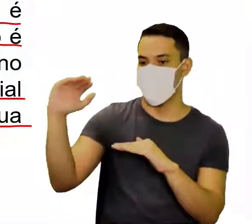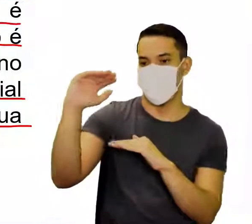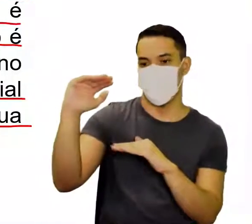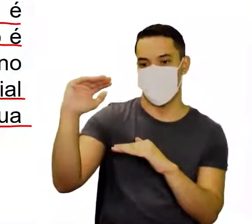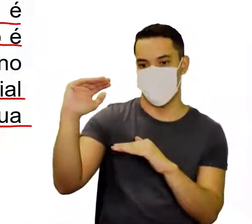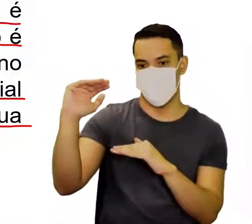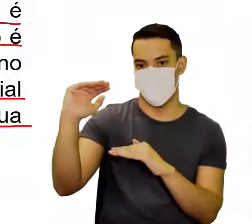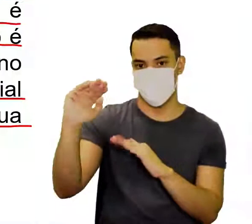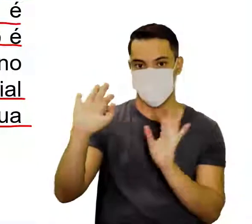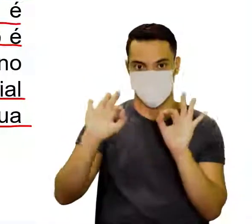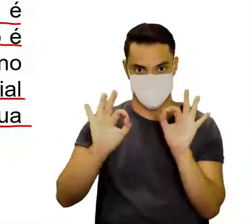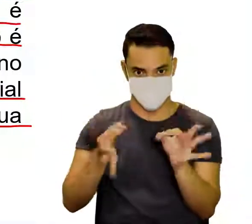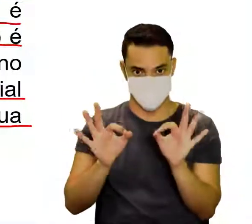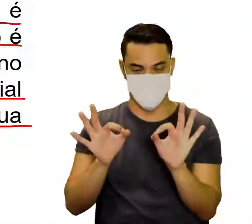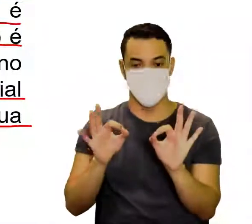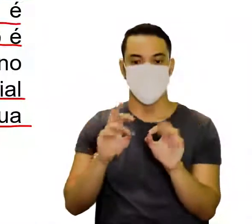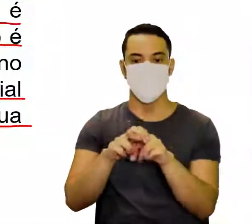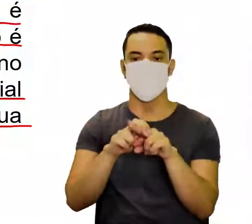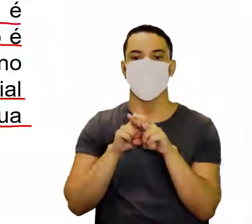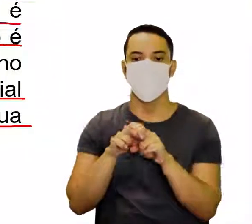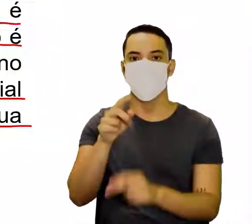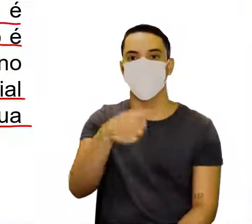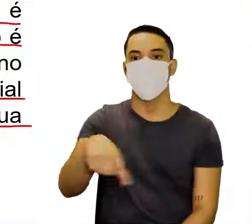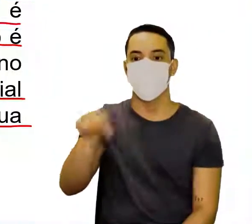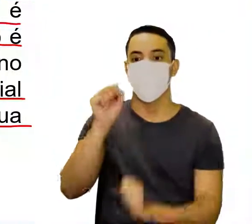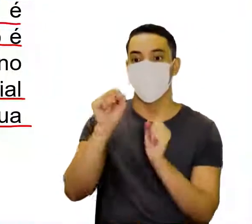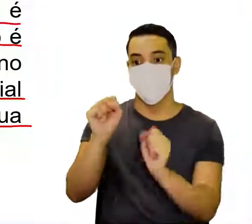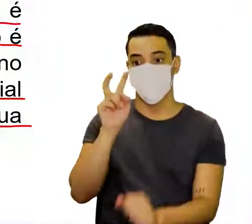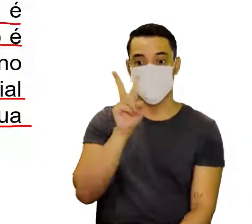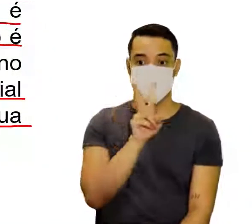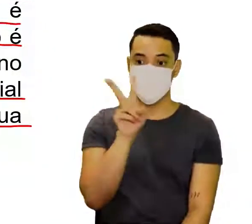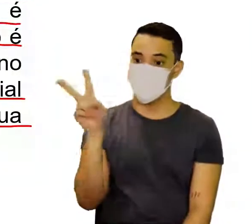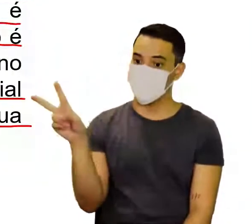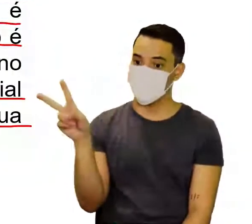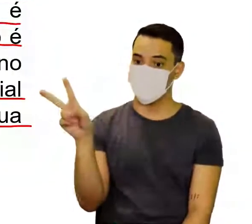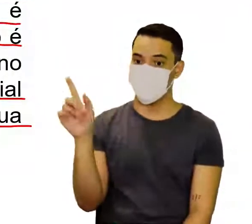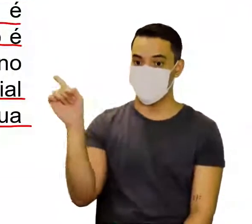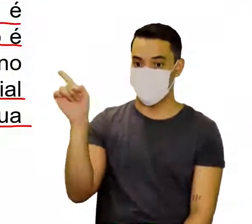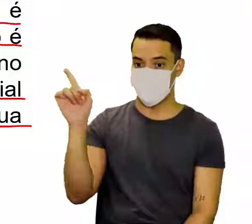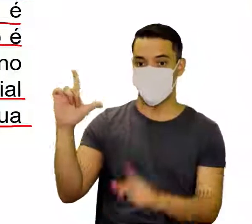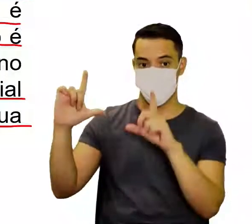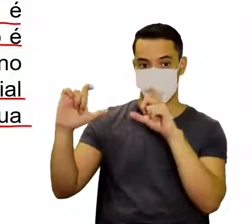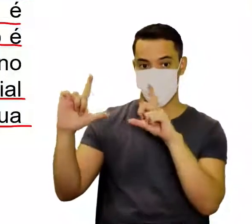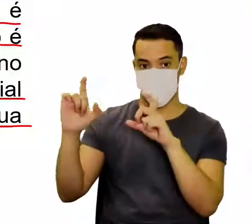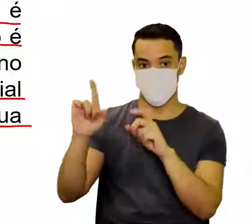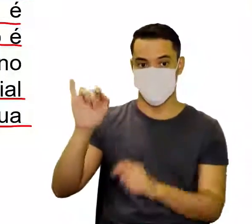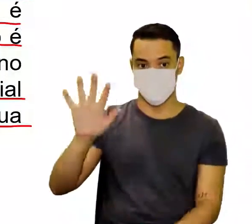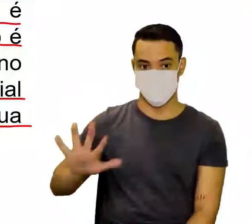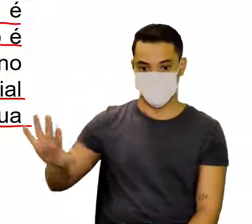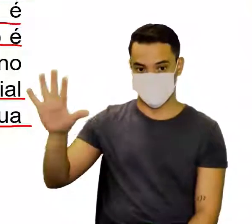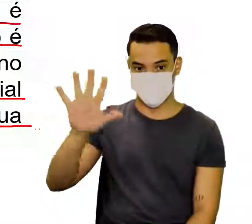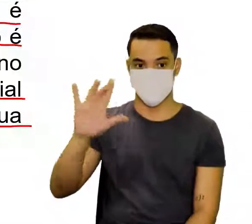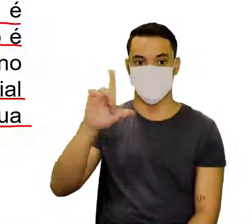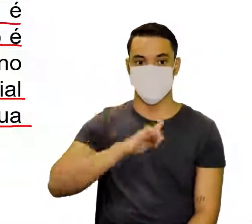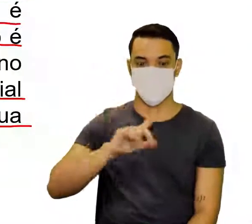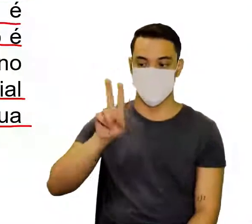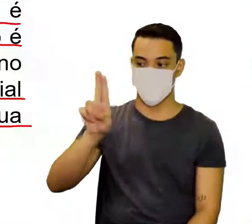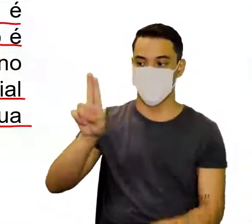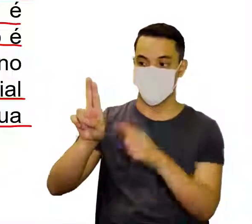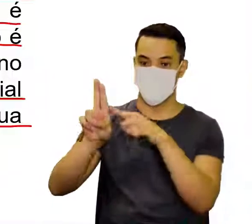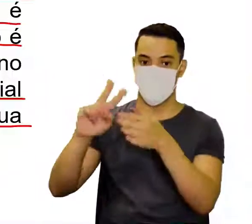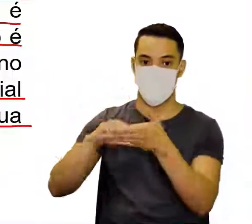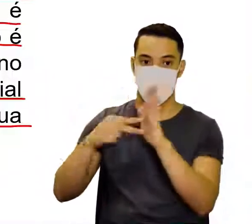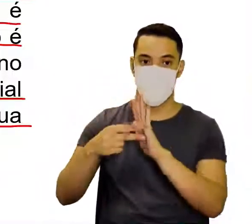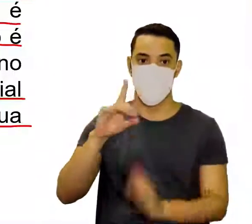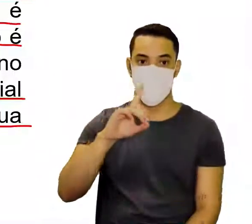maior, ok, pessoal? Então aqui, ó, vocês podem observar na figura, nós temos aqui, ó, a tensão ou